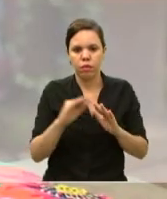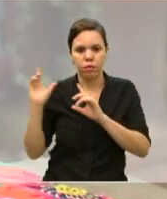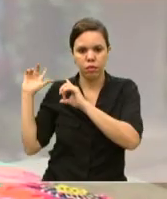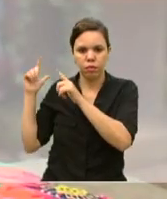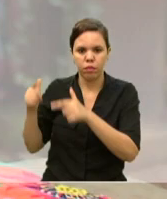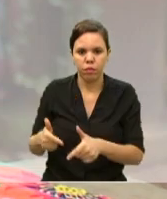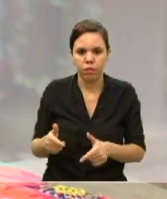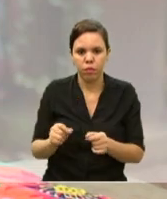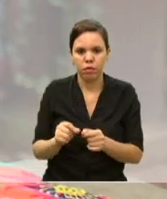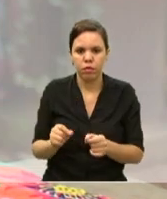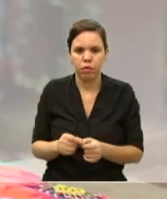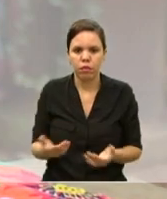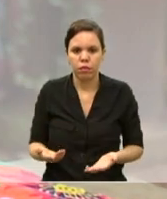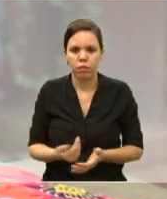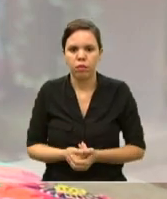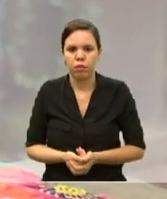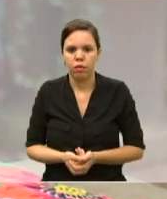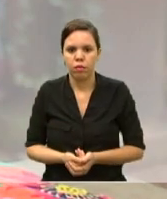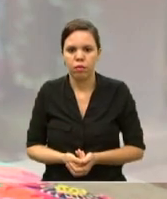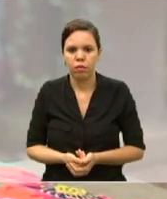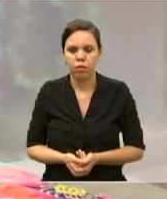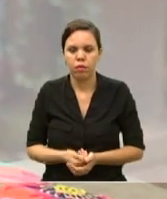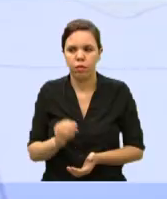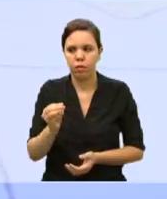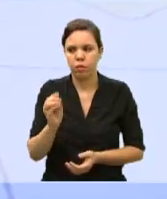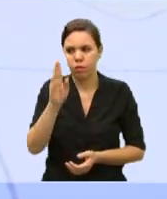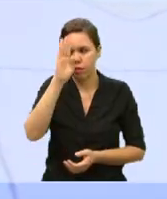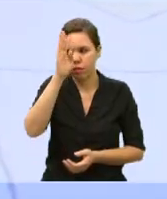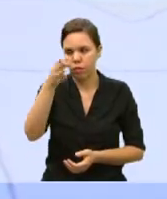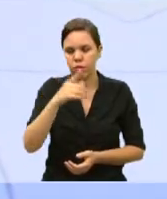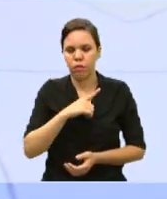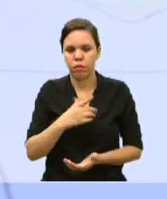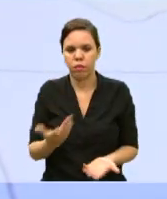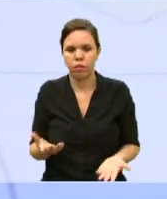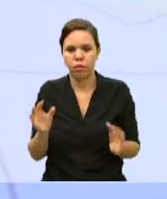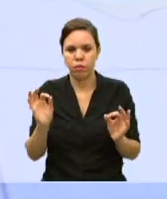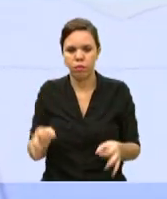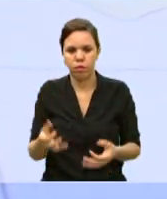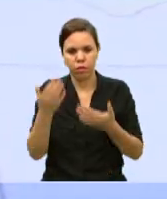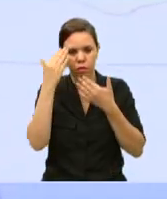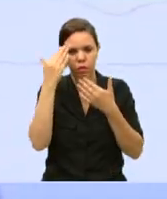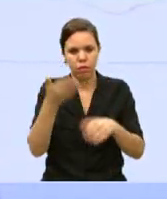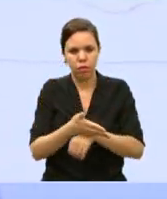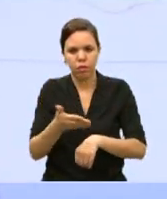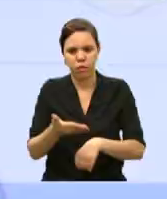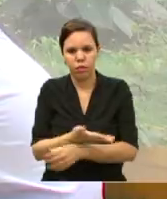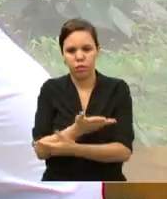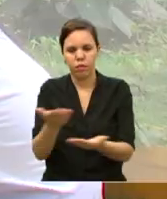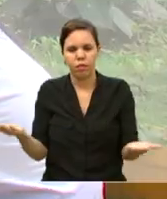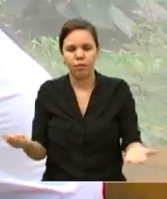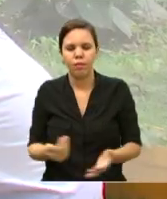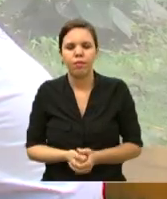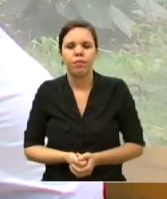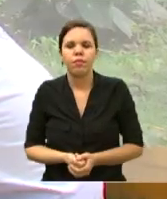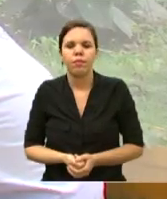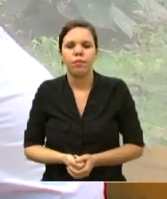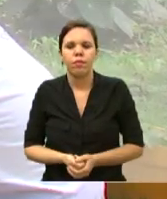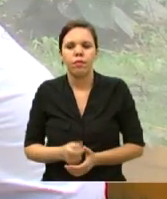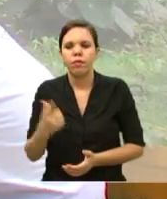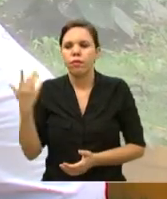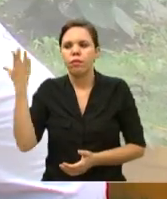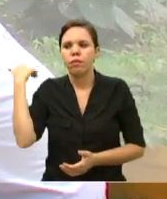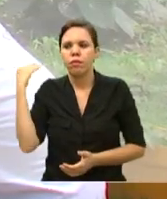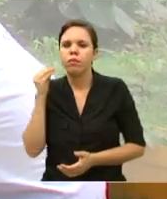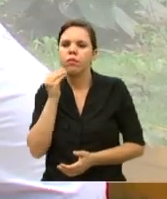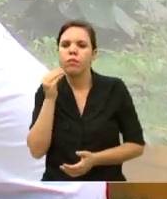Liberdade para aprender, ficar soltinho, mas sem largar o conhecimento. Vir para a escola e estudar é